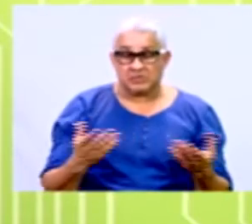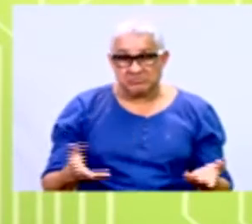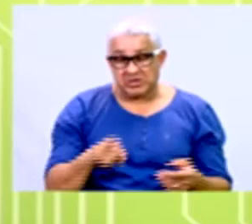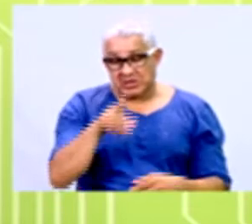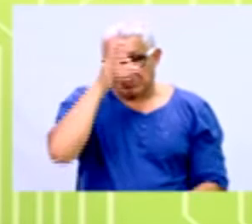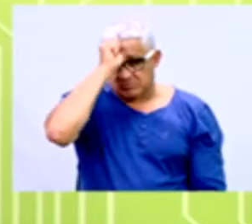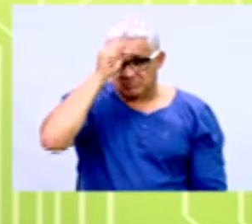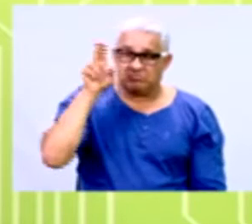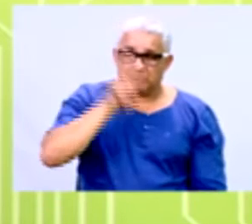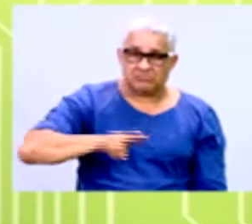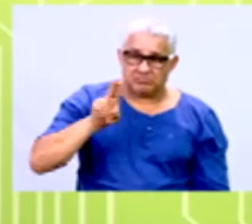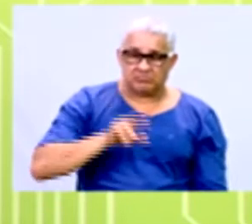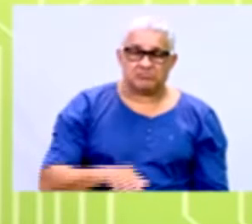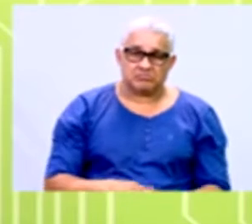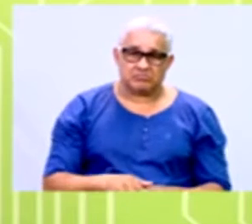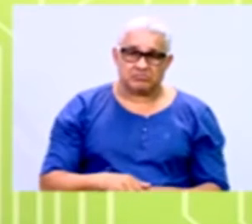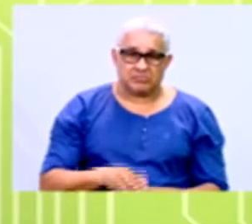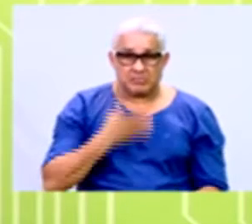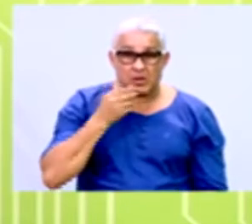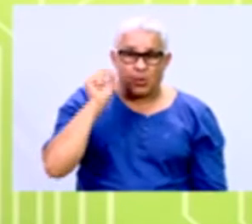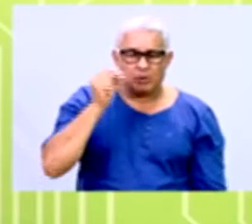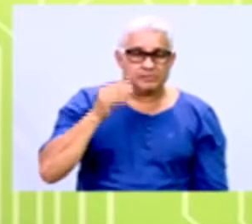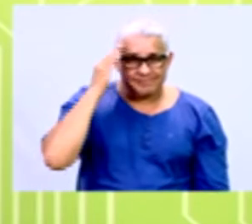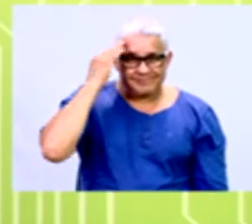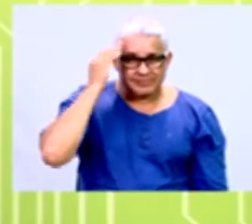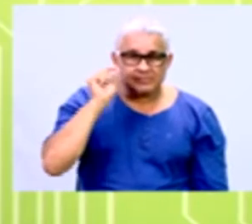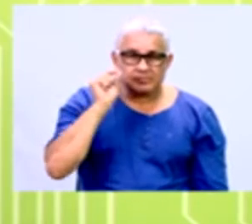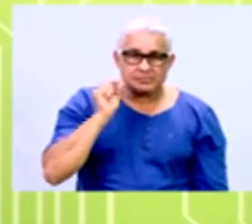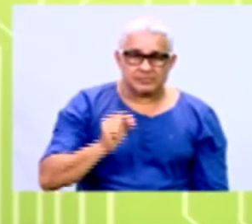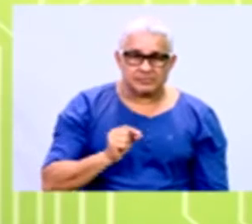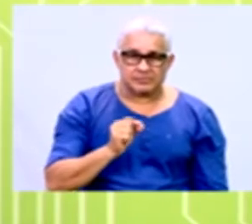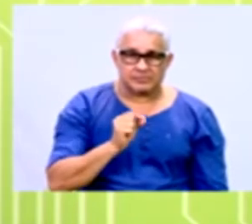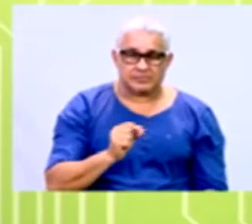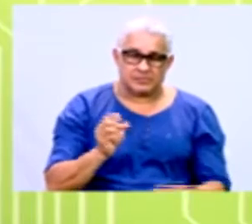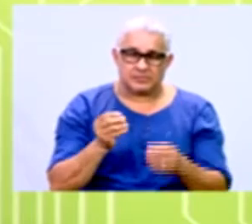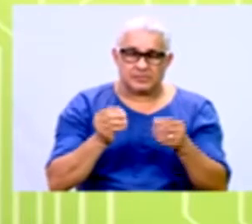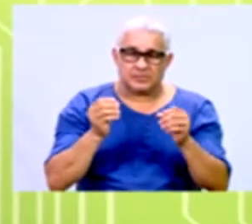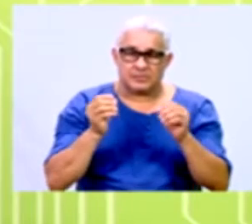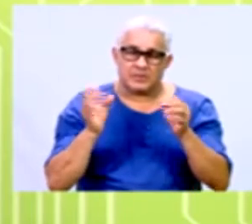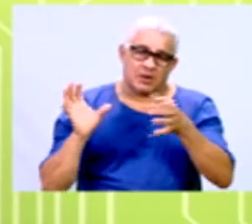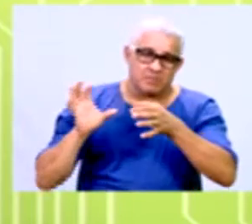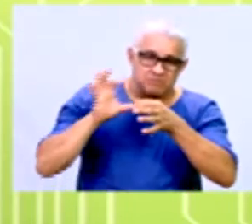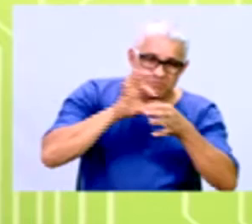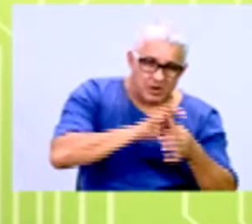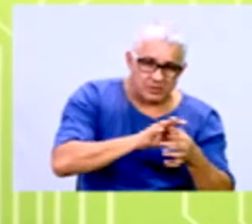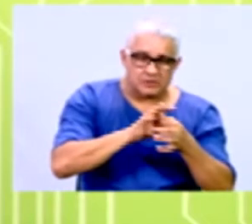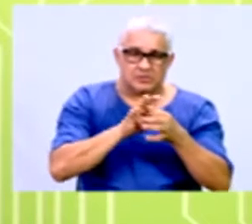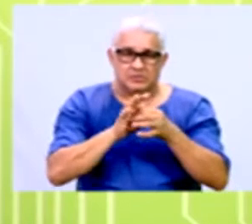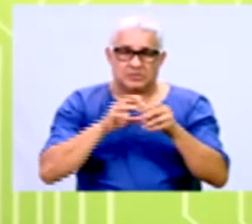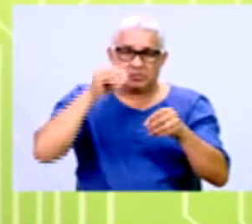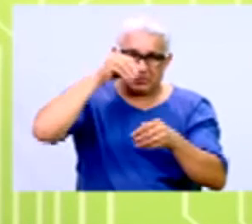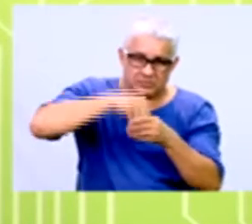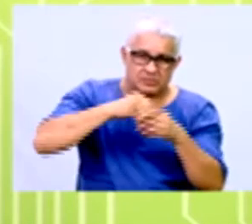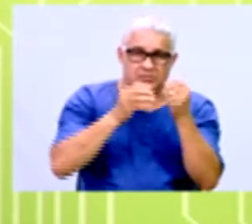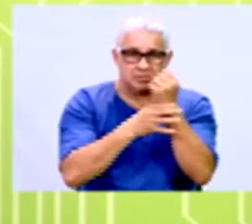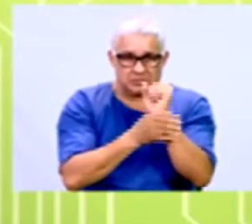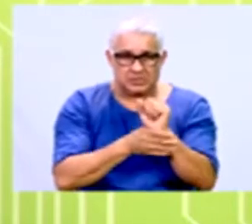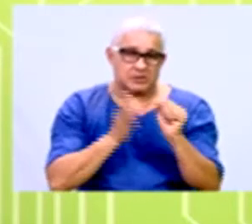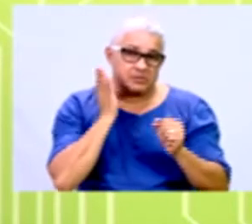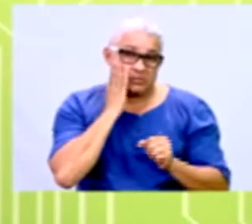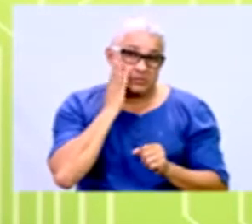você aprender a utilizar frameworks, o ideal é que você entenda o que está pelo contexto dele. E uma das coisas dessa segurança é